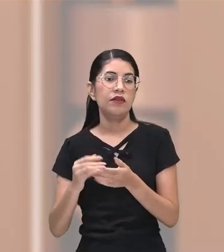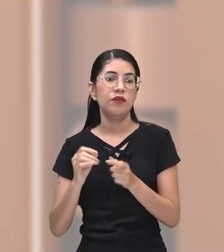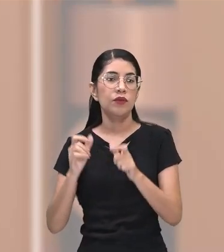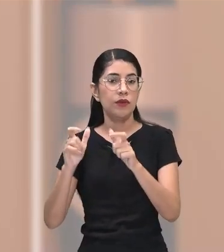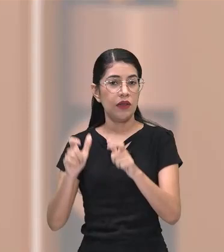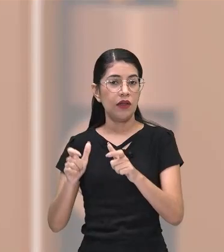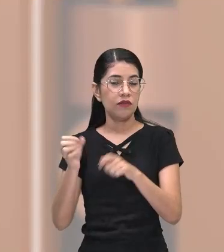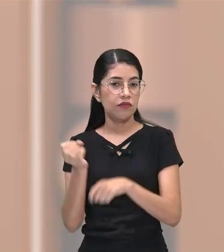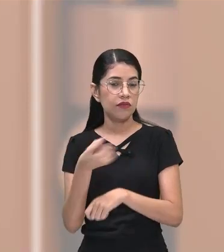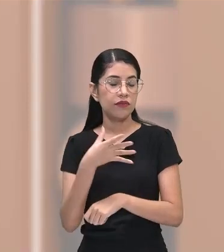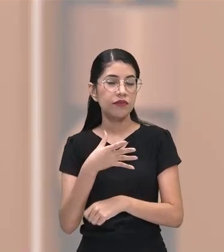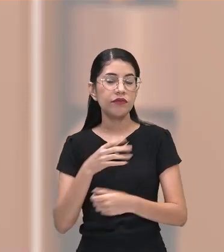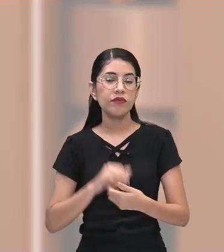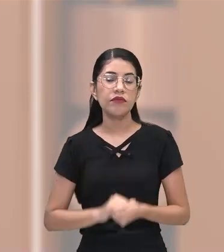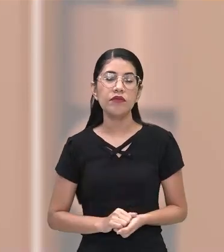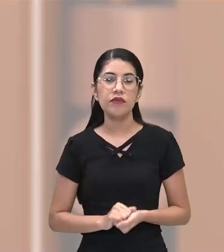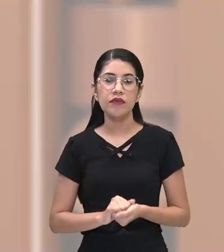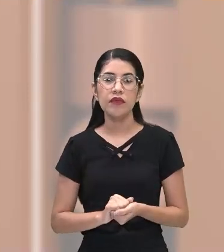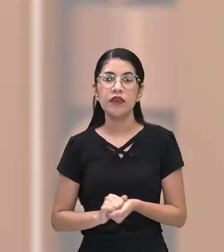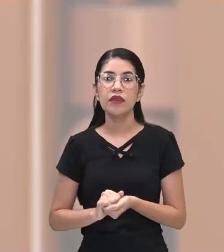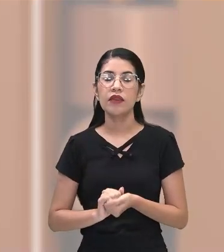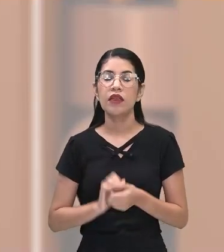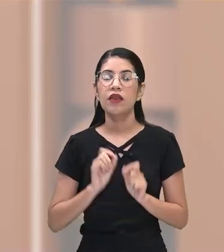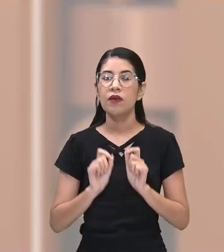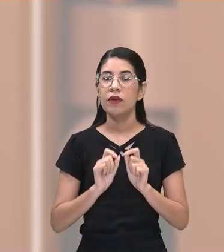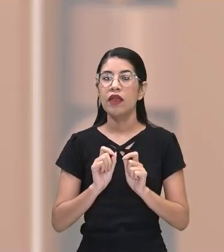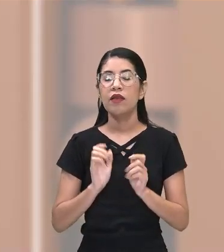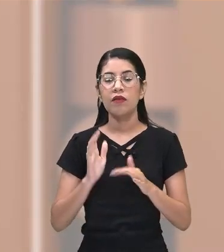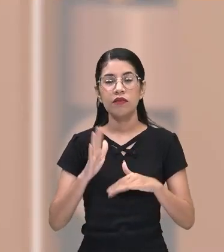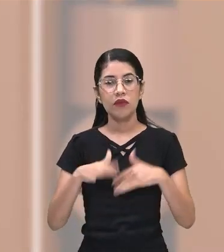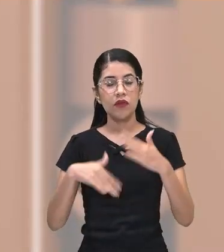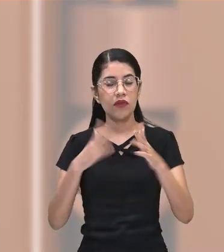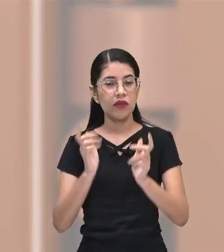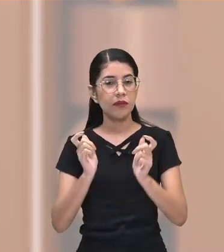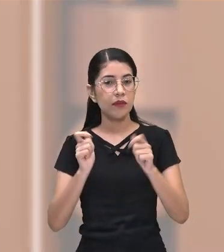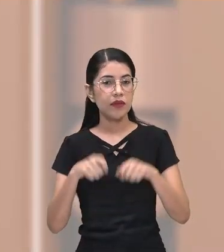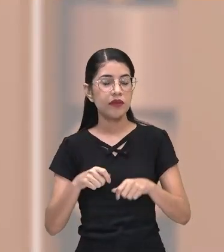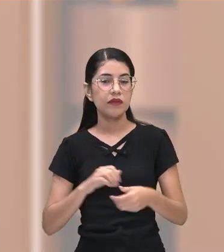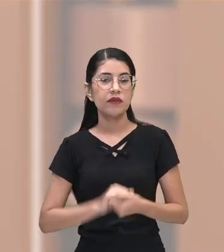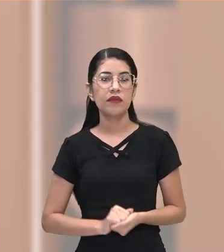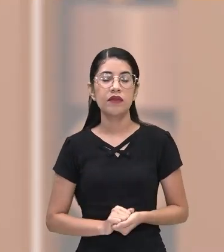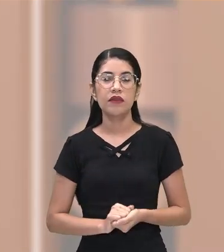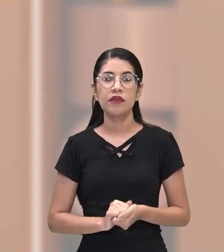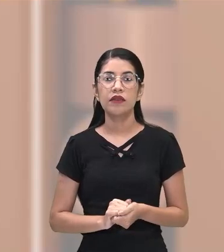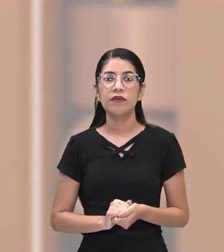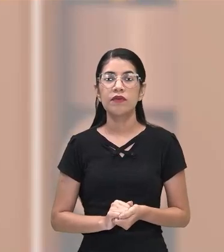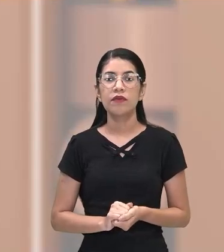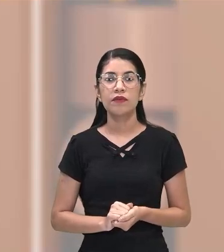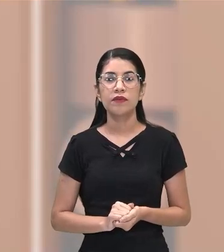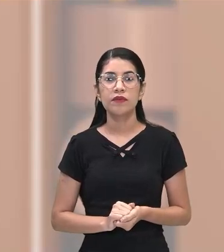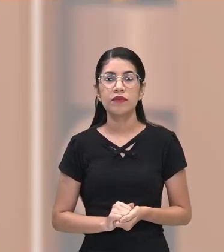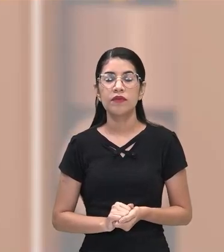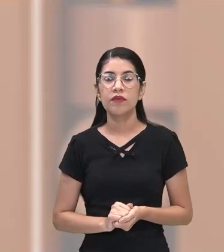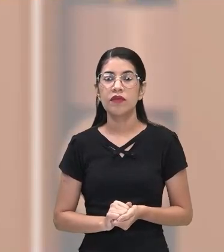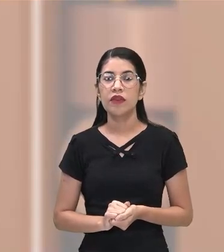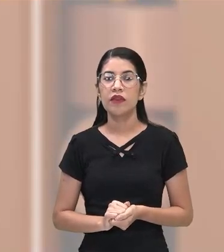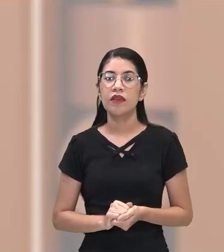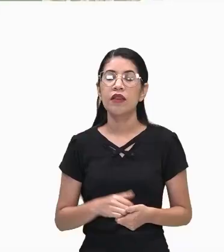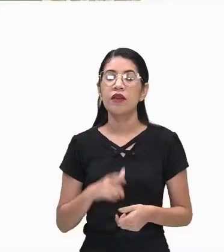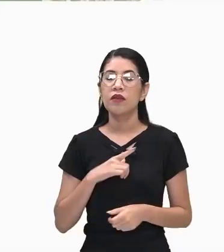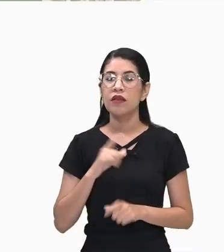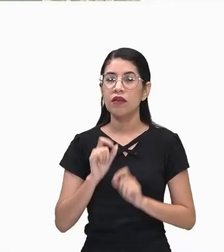do bairro planejado, ela vai ali se desenvolvendo. Então, nós temos aí a questão, né,